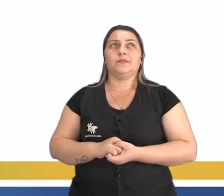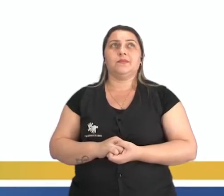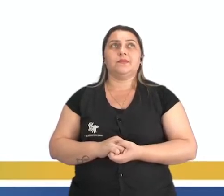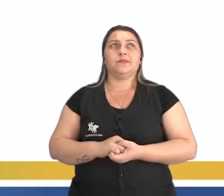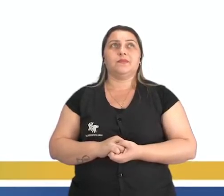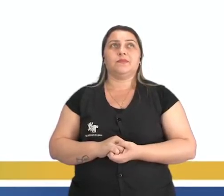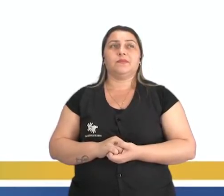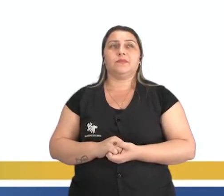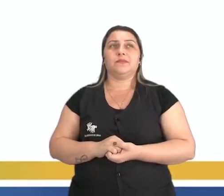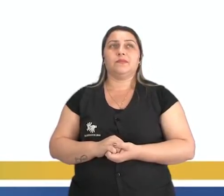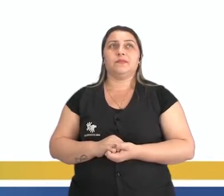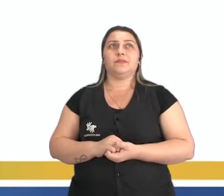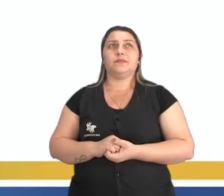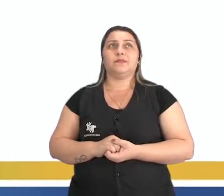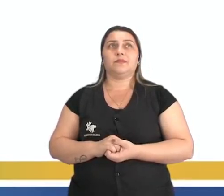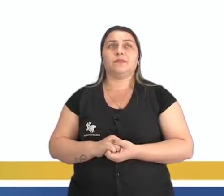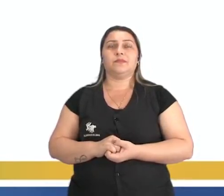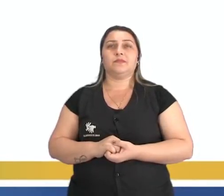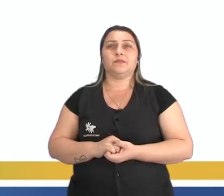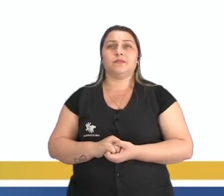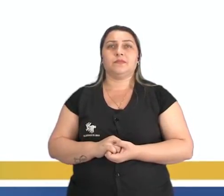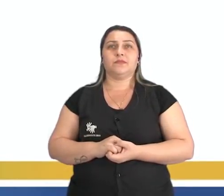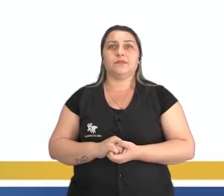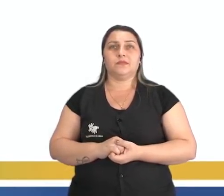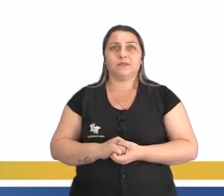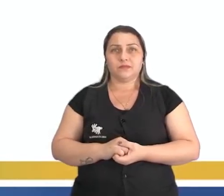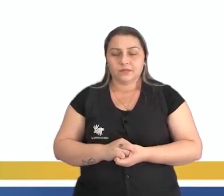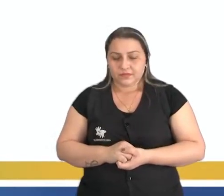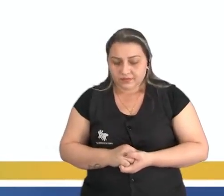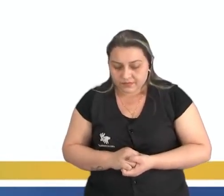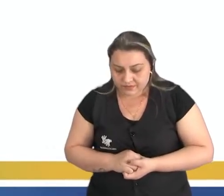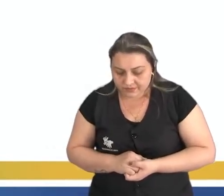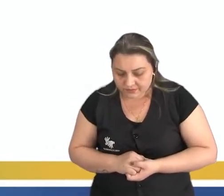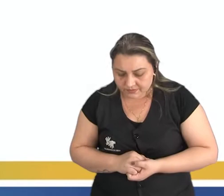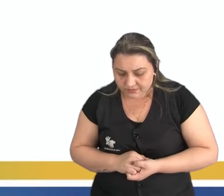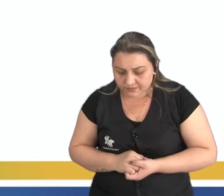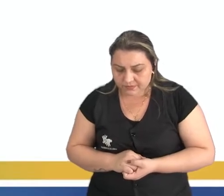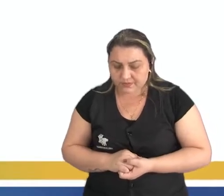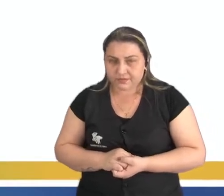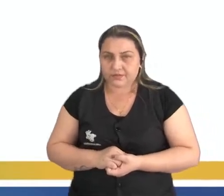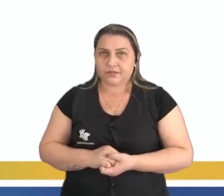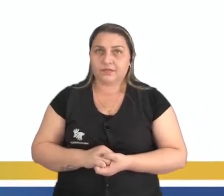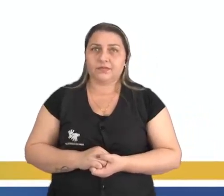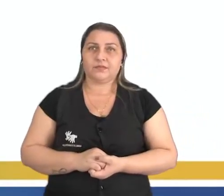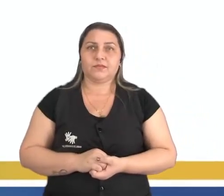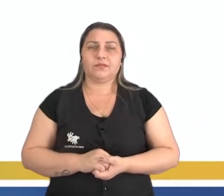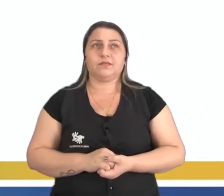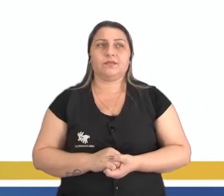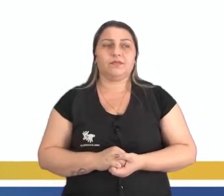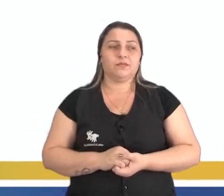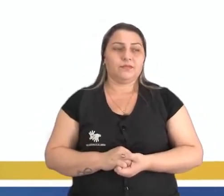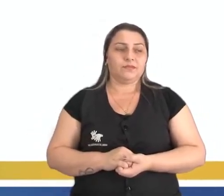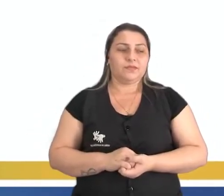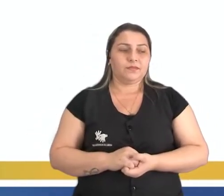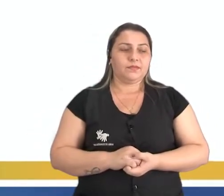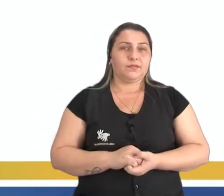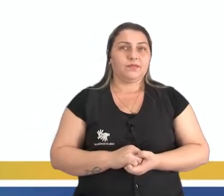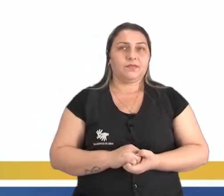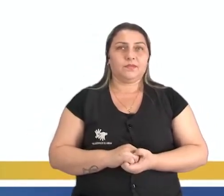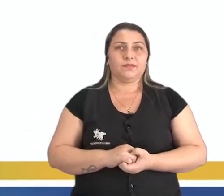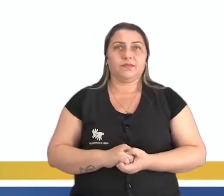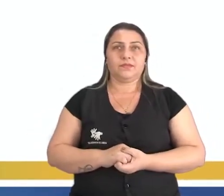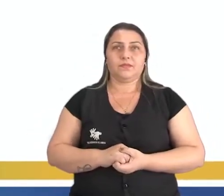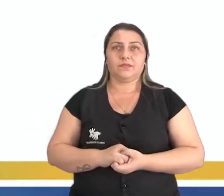Contém sonhos, jogue jogo de cintura pra que assim possa driblá-las. Porque quando a casa cai, não dá pra fraquejar. Transformei lágrimas dos olhos